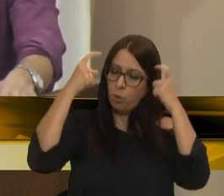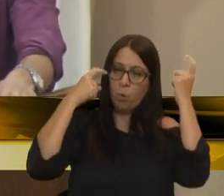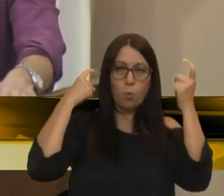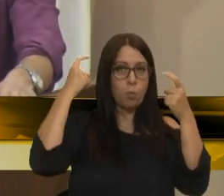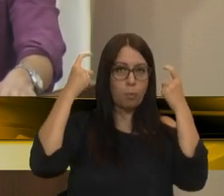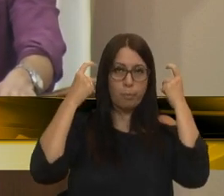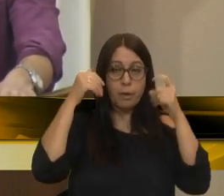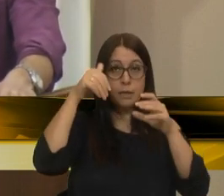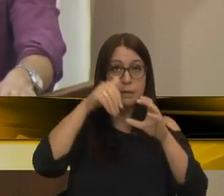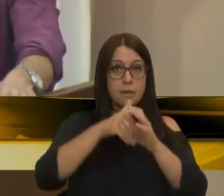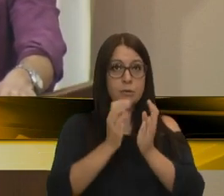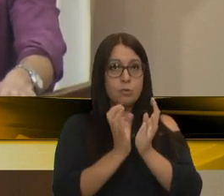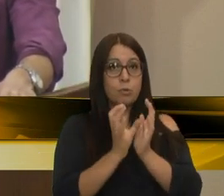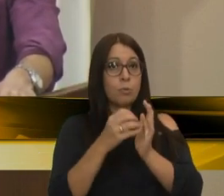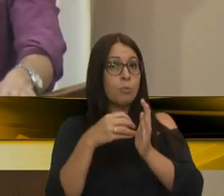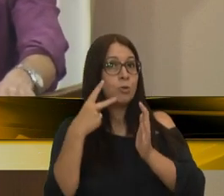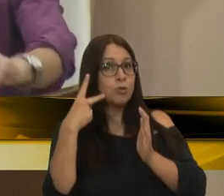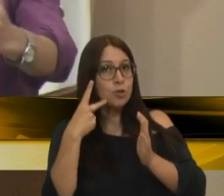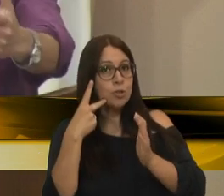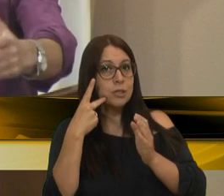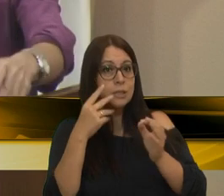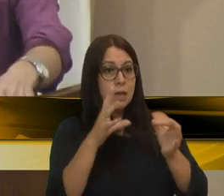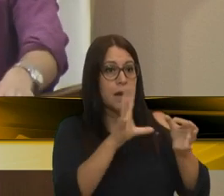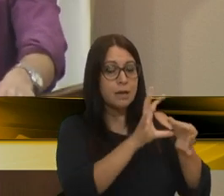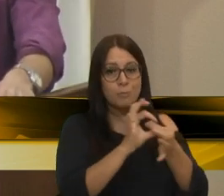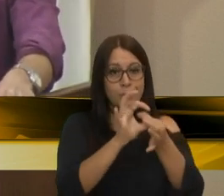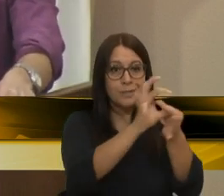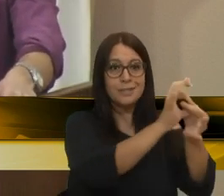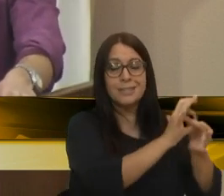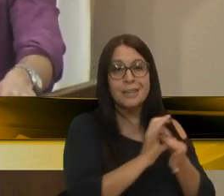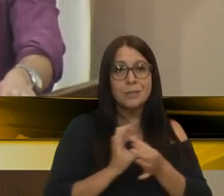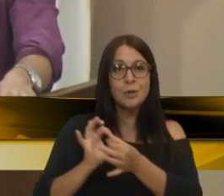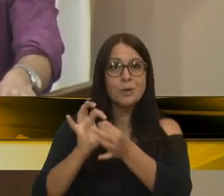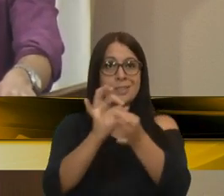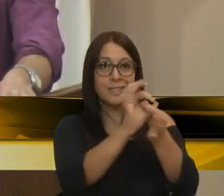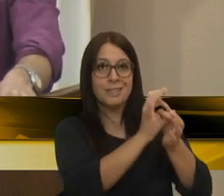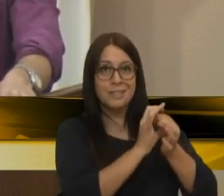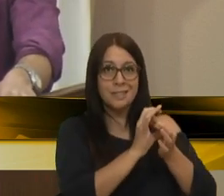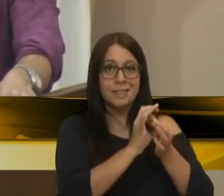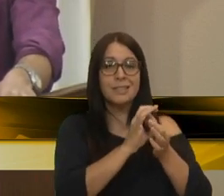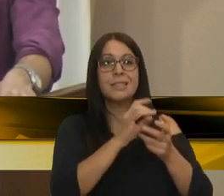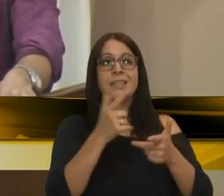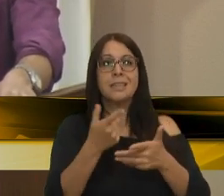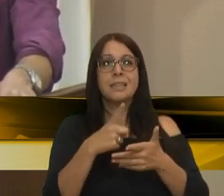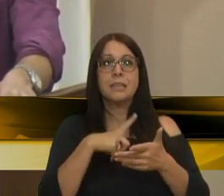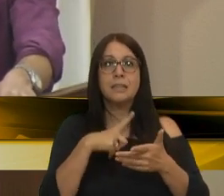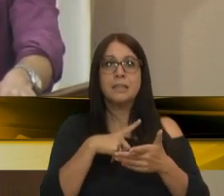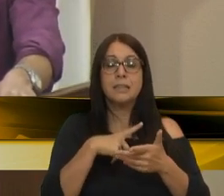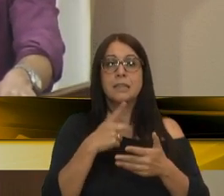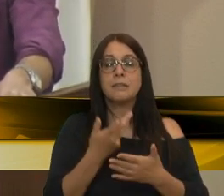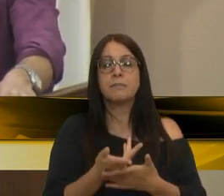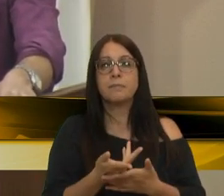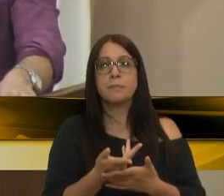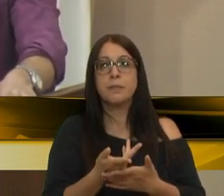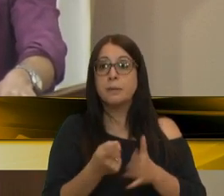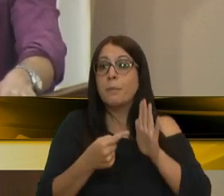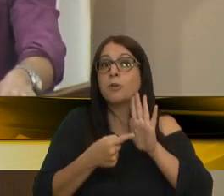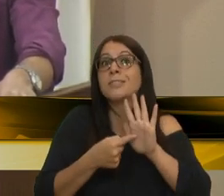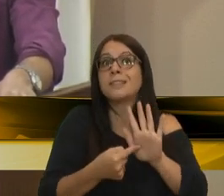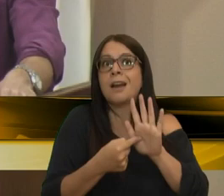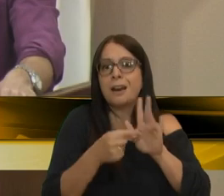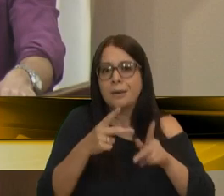dentro do meu partido, e nas possíveis coligações à majoritária que ainda teremos, que dá para fazer, que nós deveremos mostrar